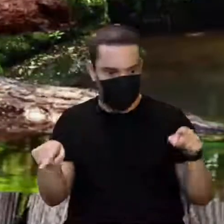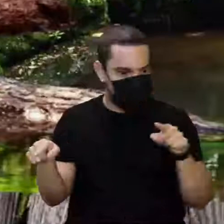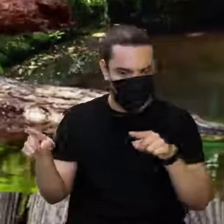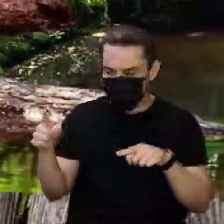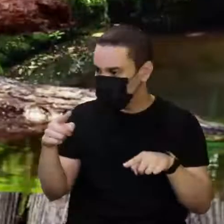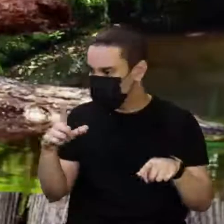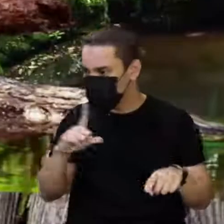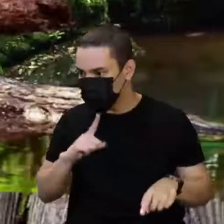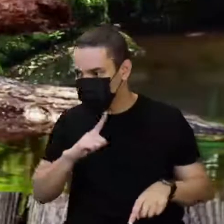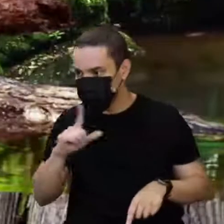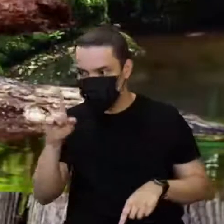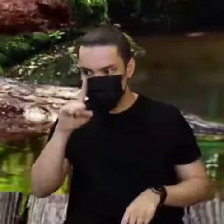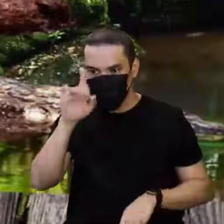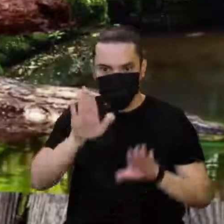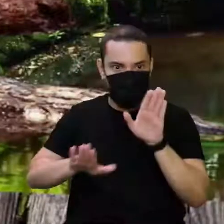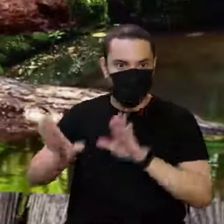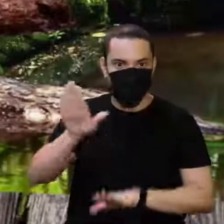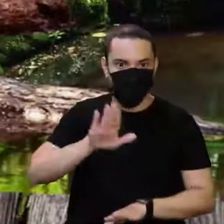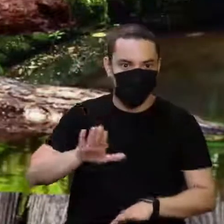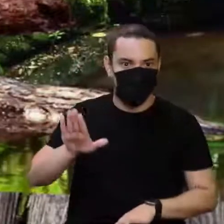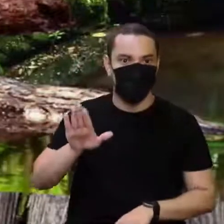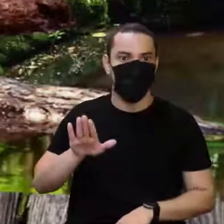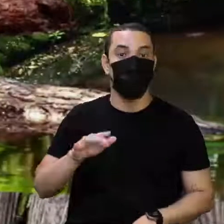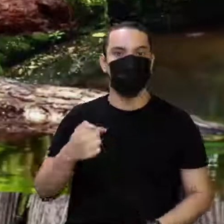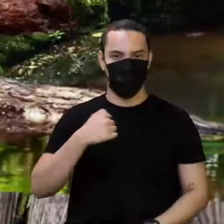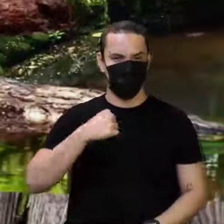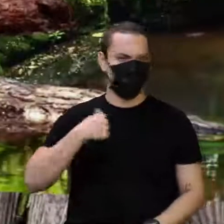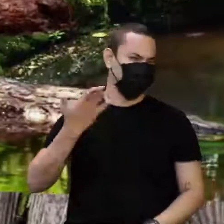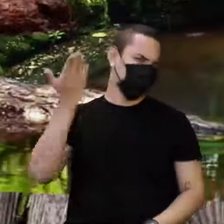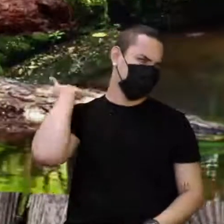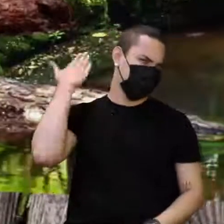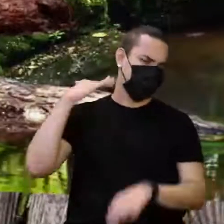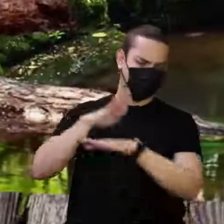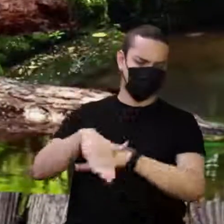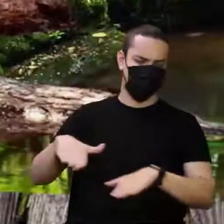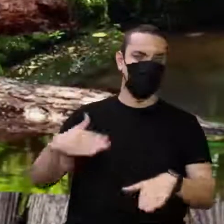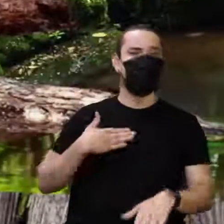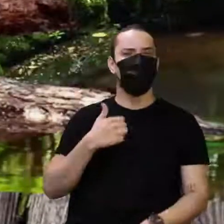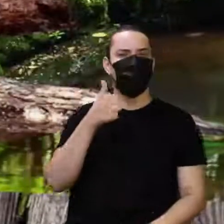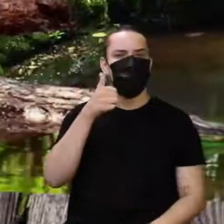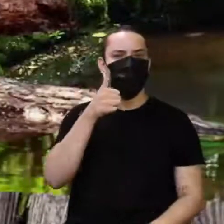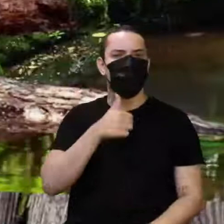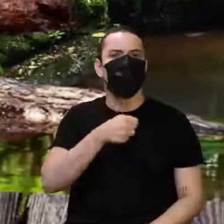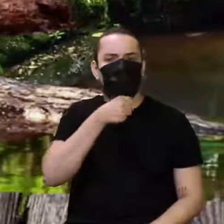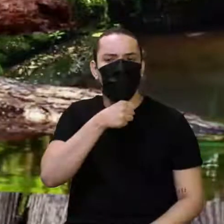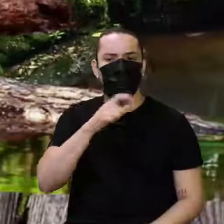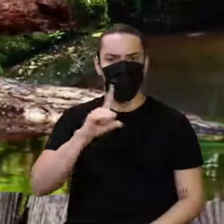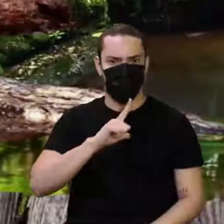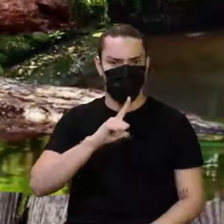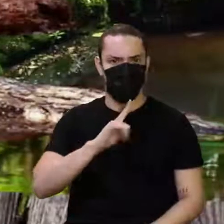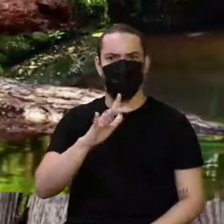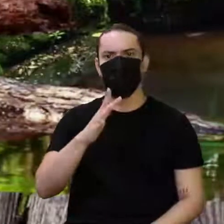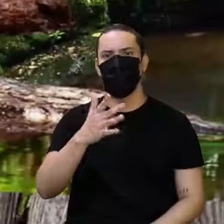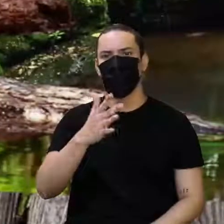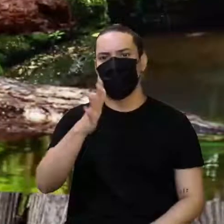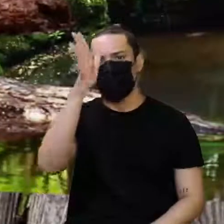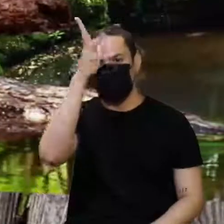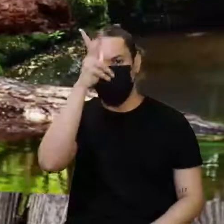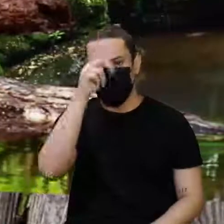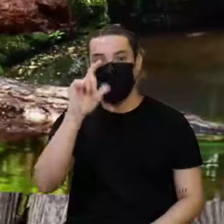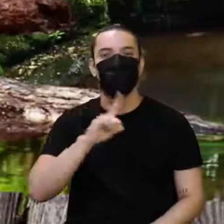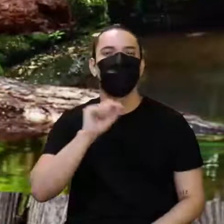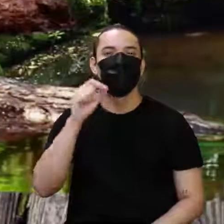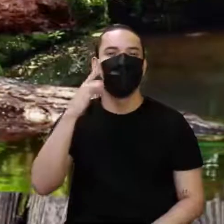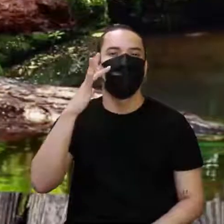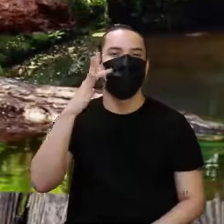as bichinhas, né? Quando eu era pequena, minha avó criava muitas galinhas. E aí rato, né,